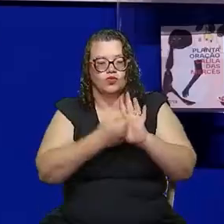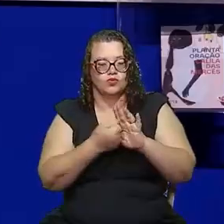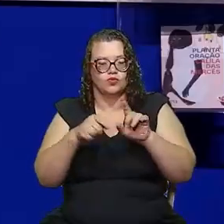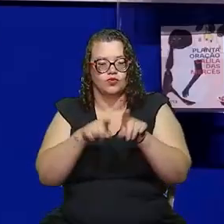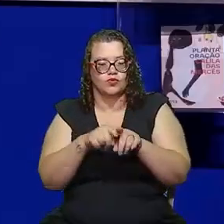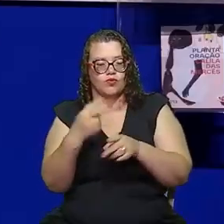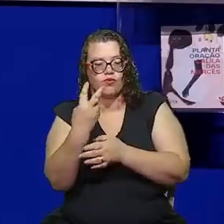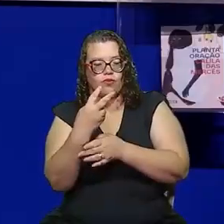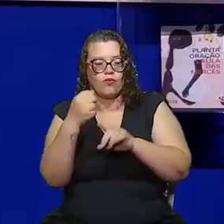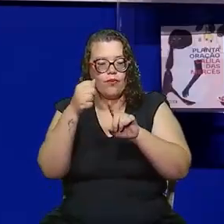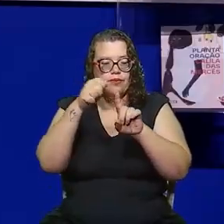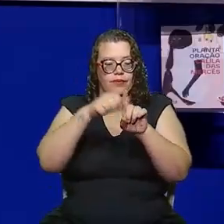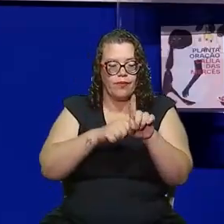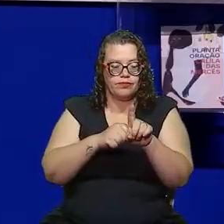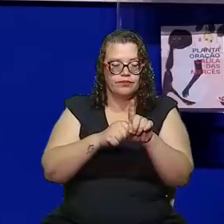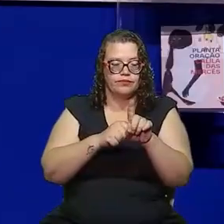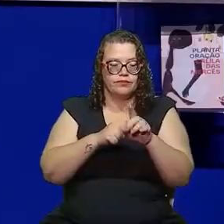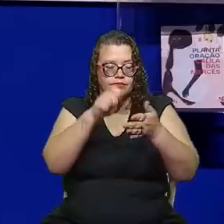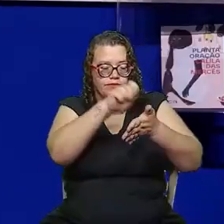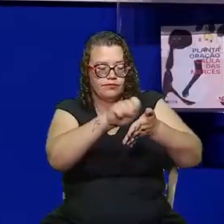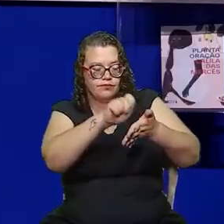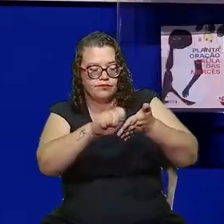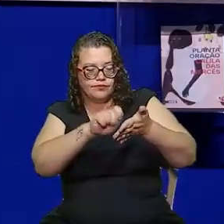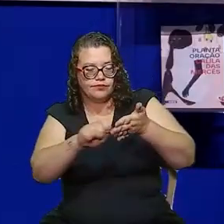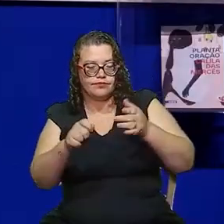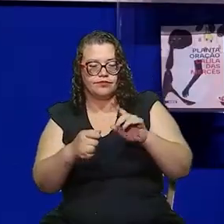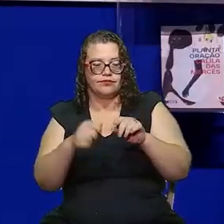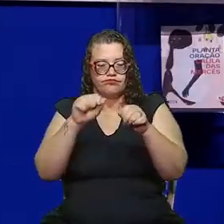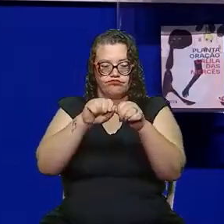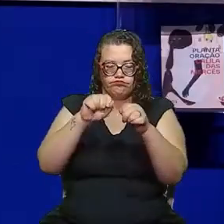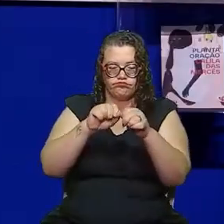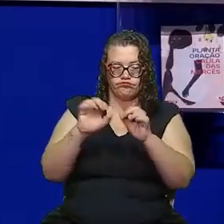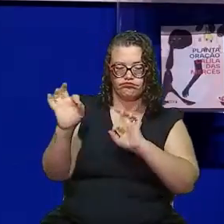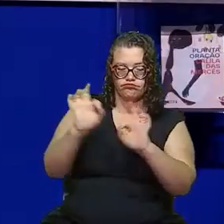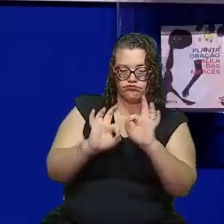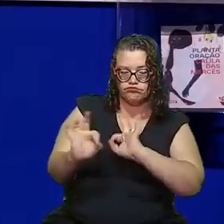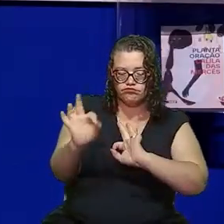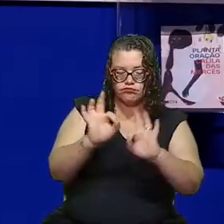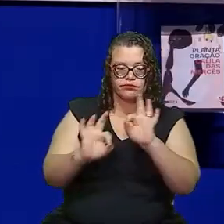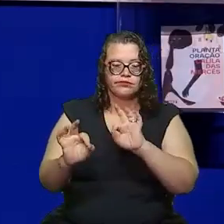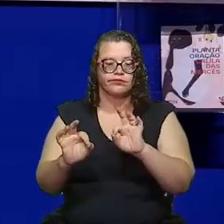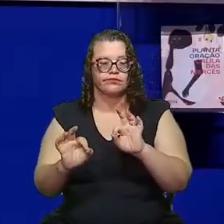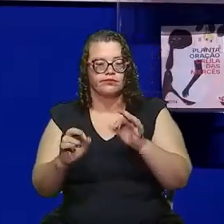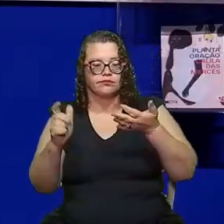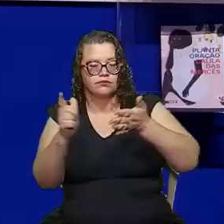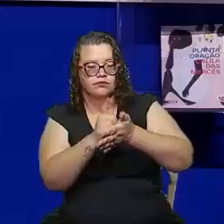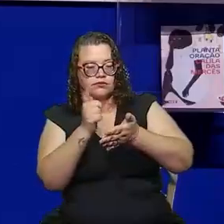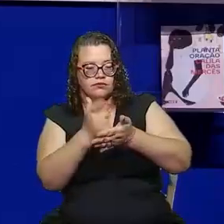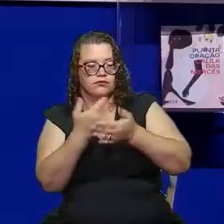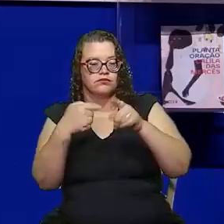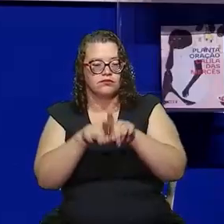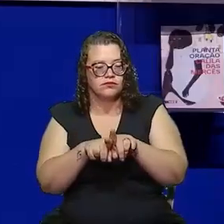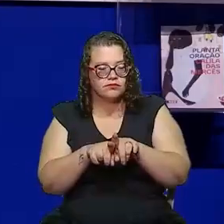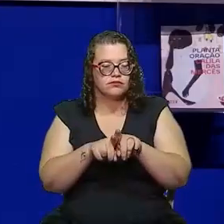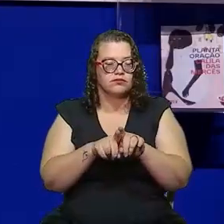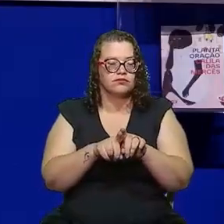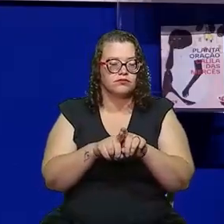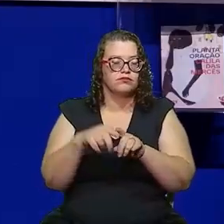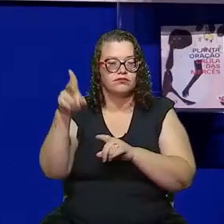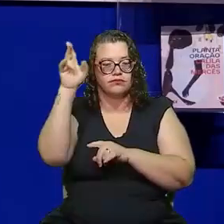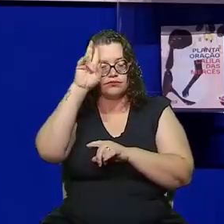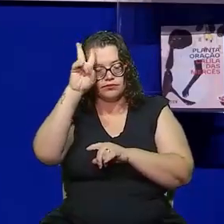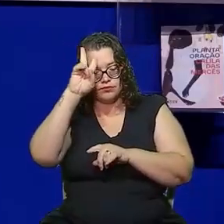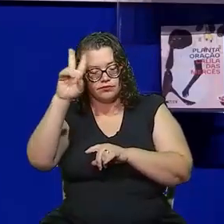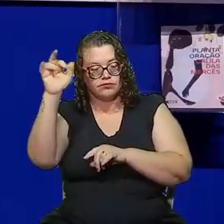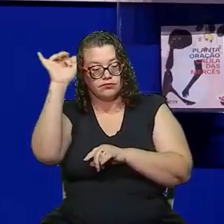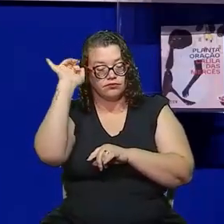2 meses editar um livro, uma editora que leva 8 meses para editar um livro, né? Porque realmente a história é genial. Dificilmente